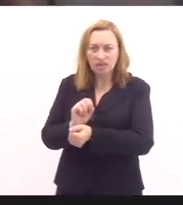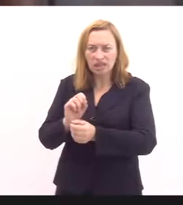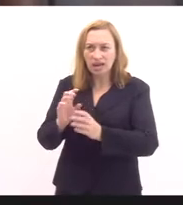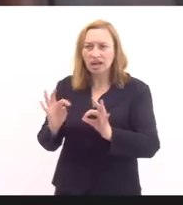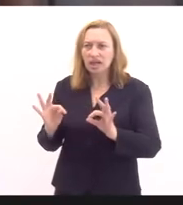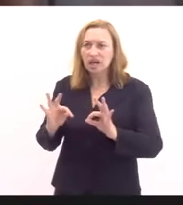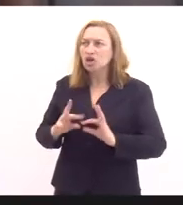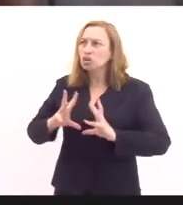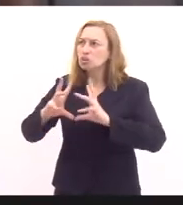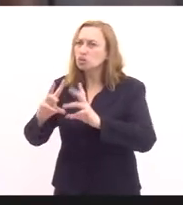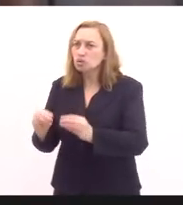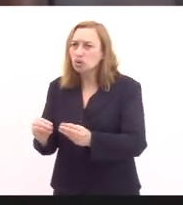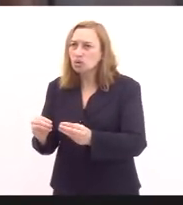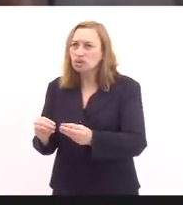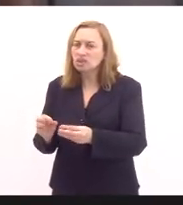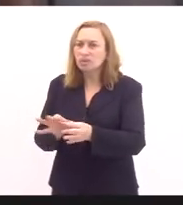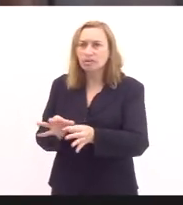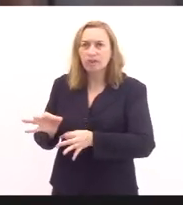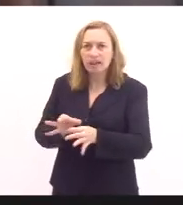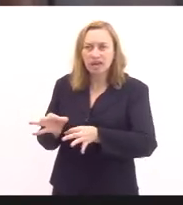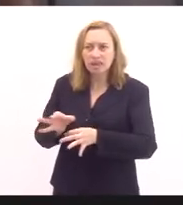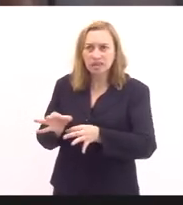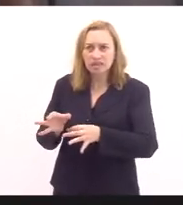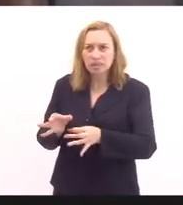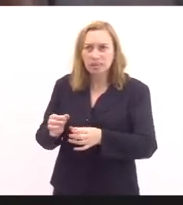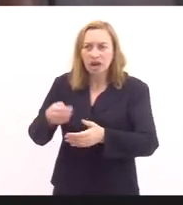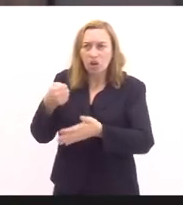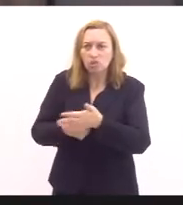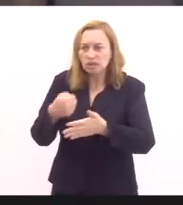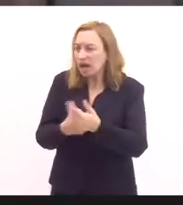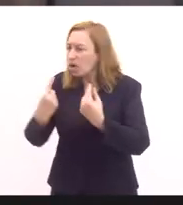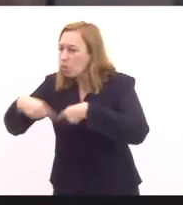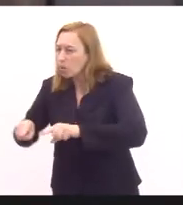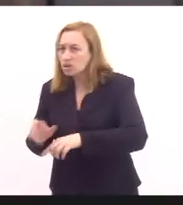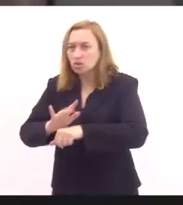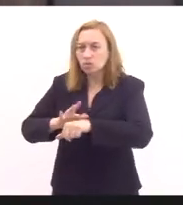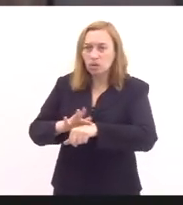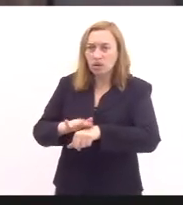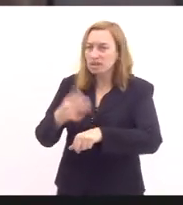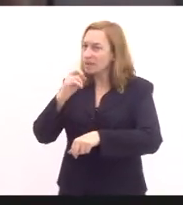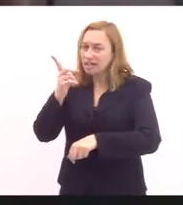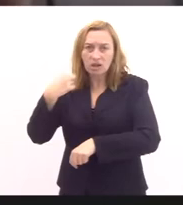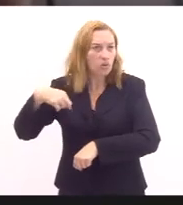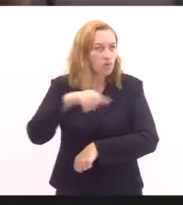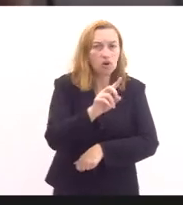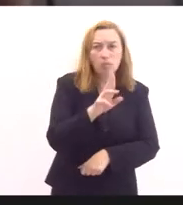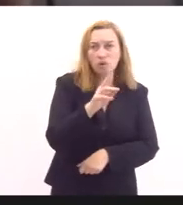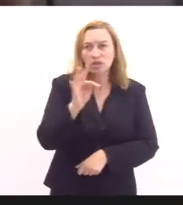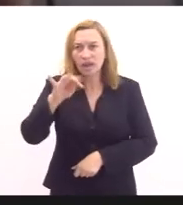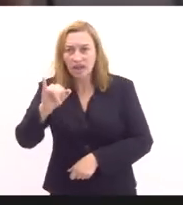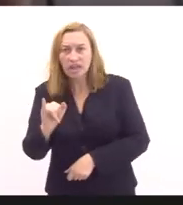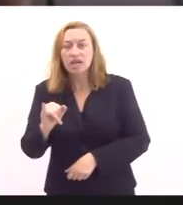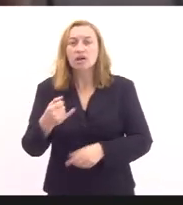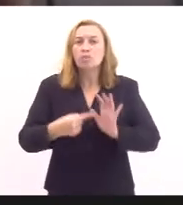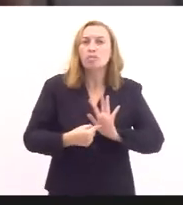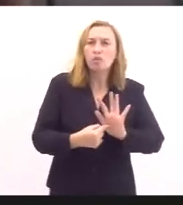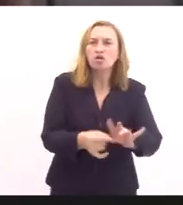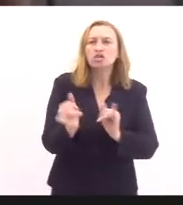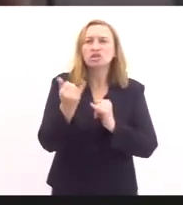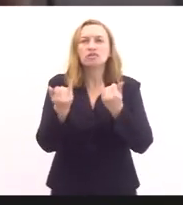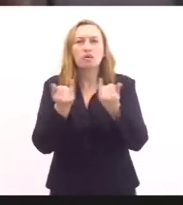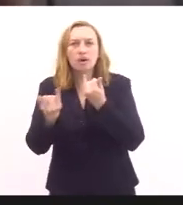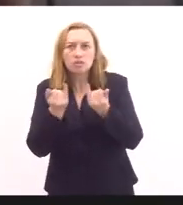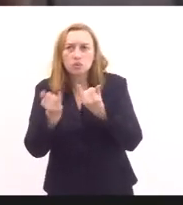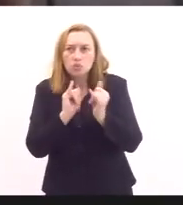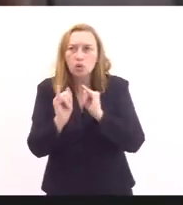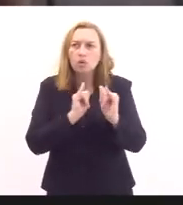condições né Para Lutar né da doença mais 30 anos então foram para UTI então eu trago um esses dados